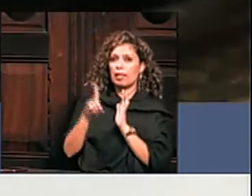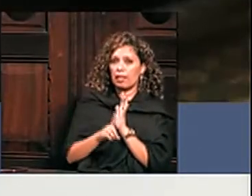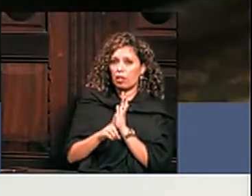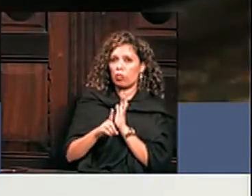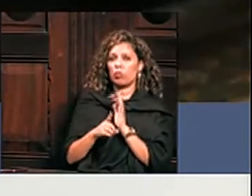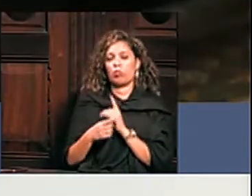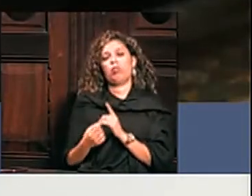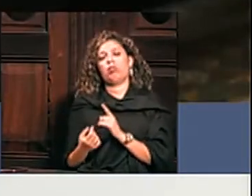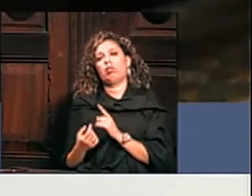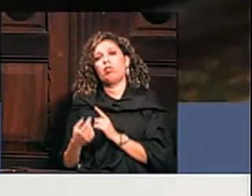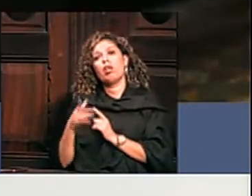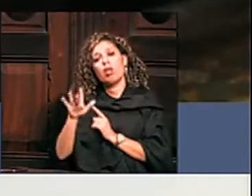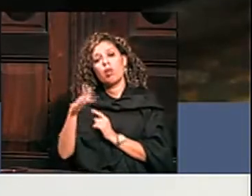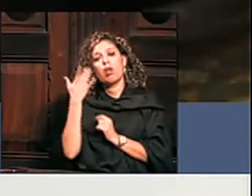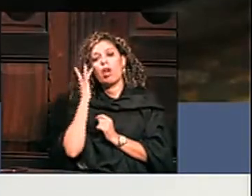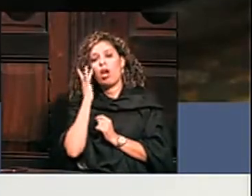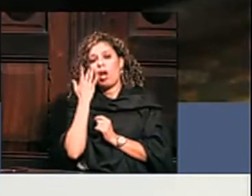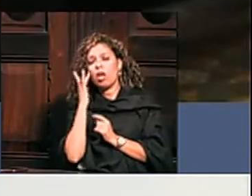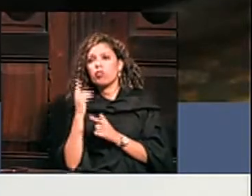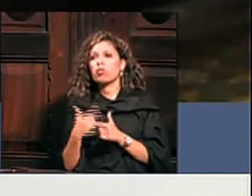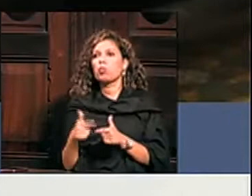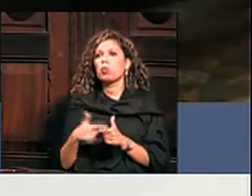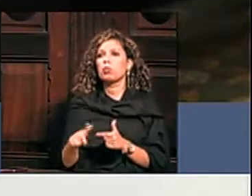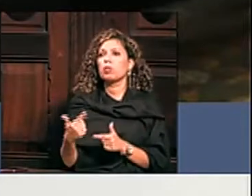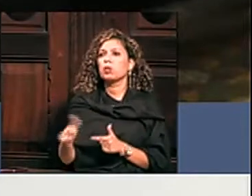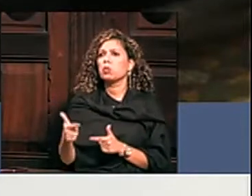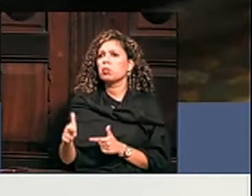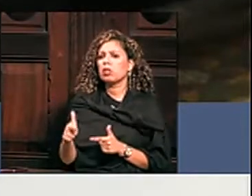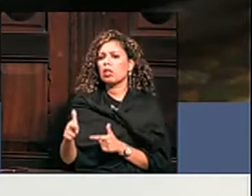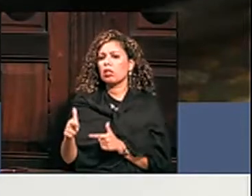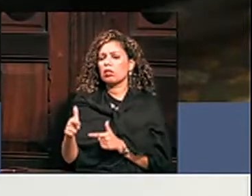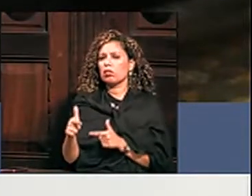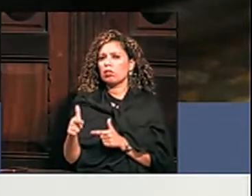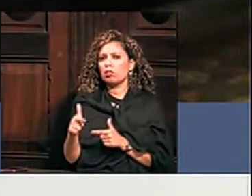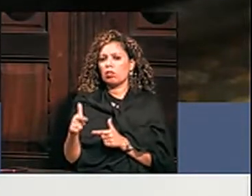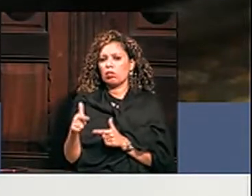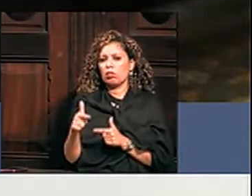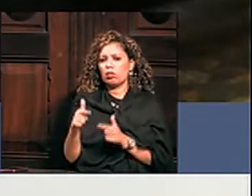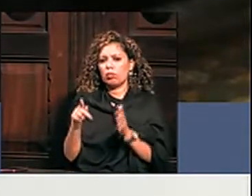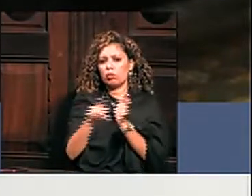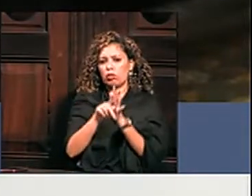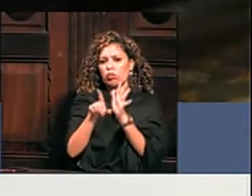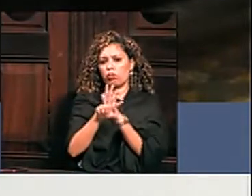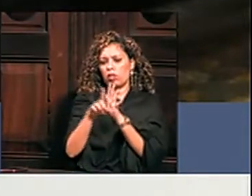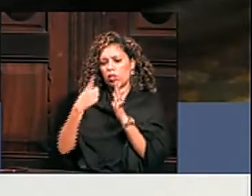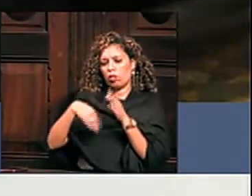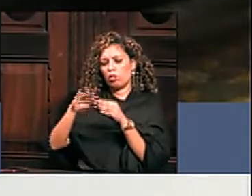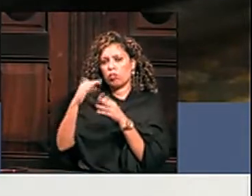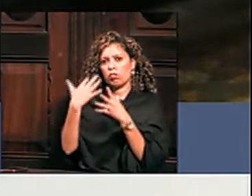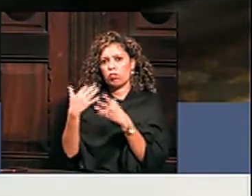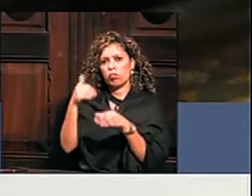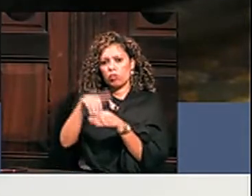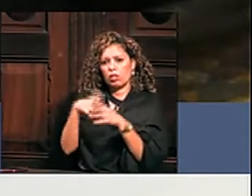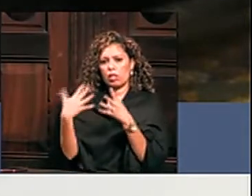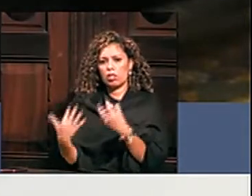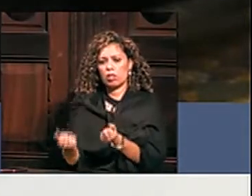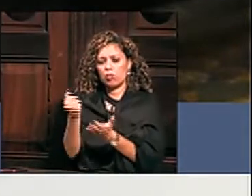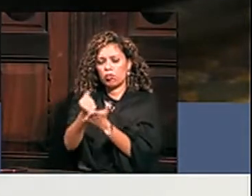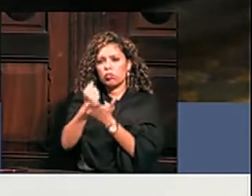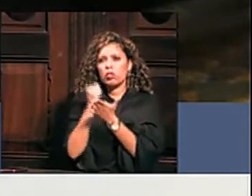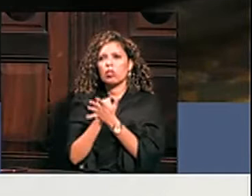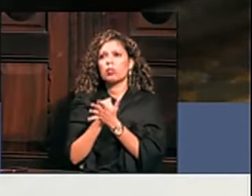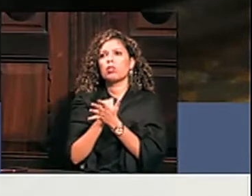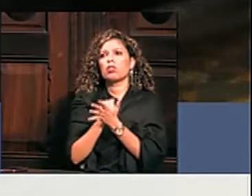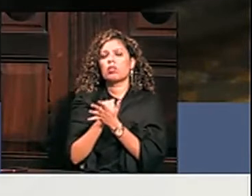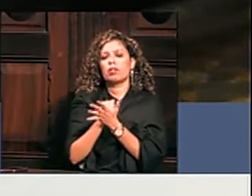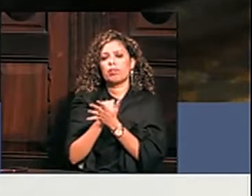questão, tem nenhum problema em aprovar, nenhum. Aprova. Aprova hoje. Deixa eu